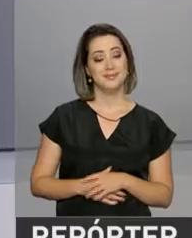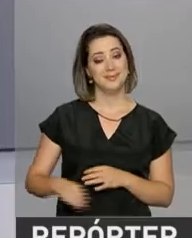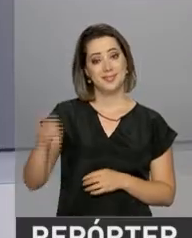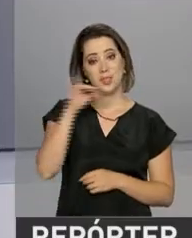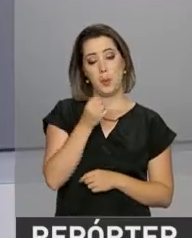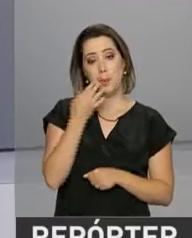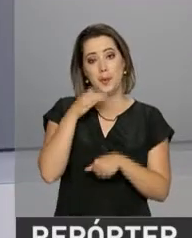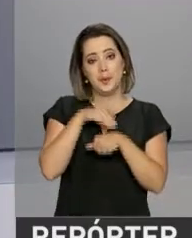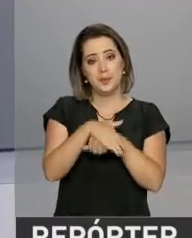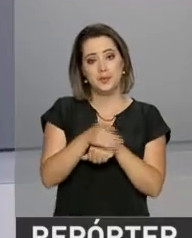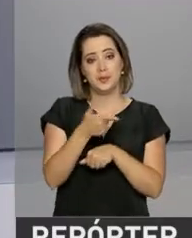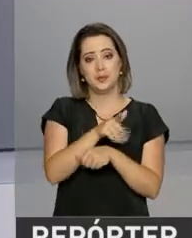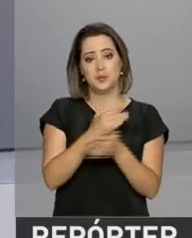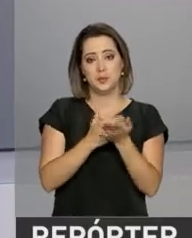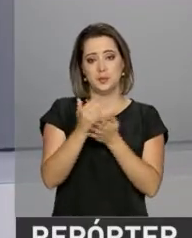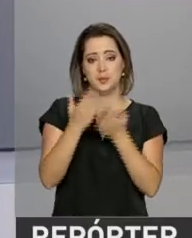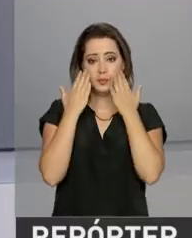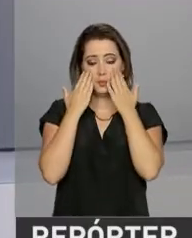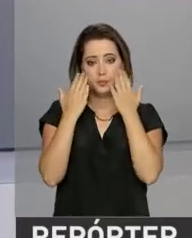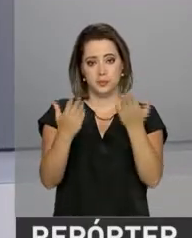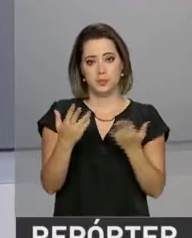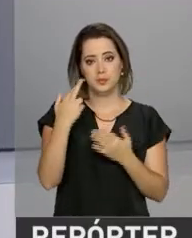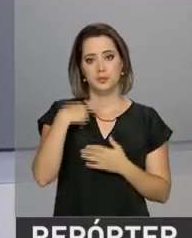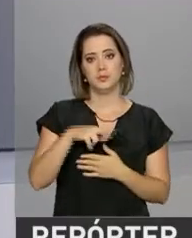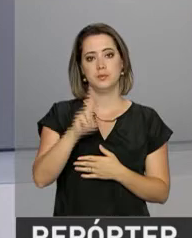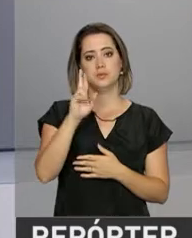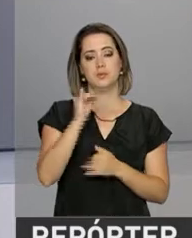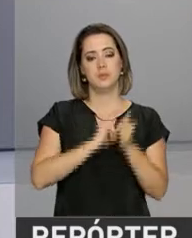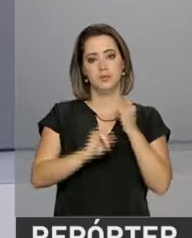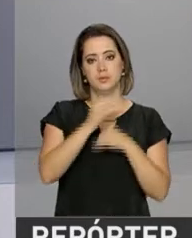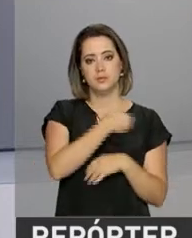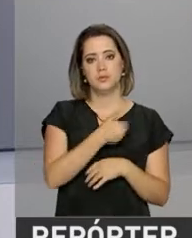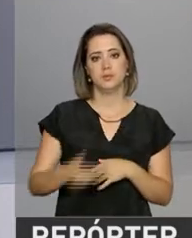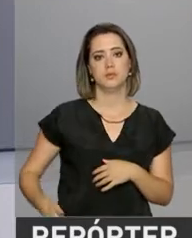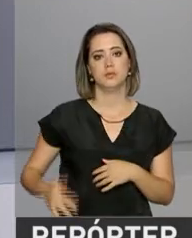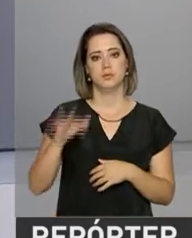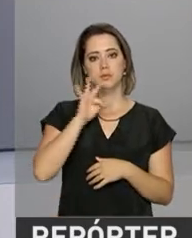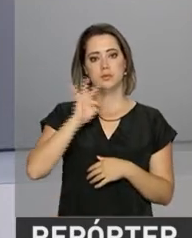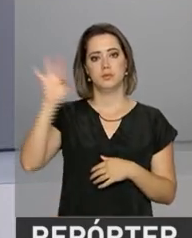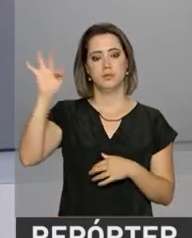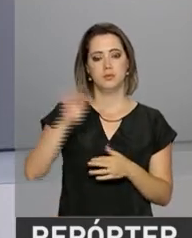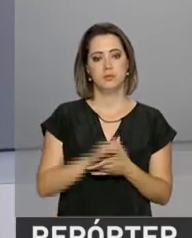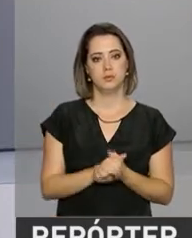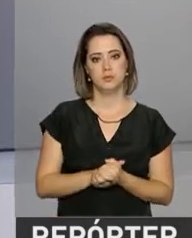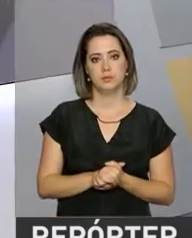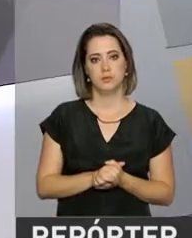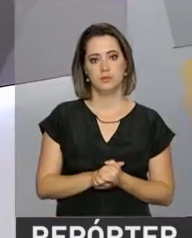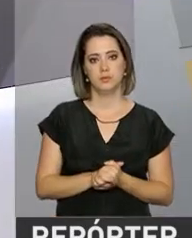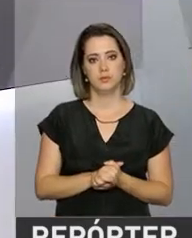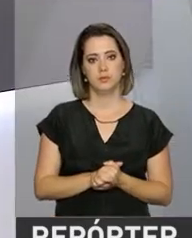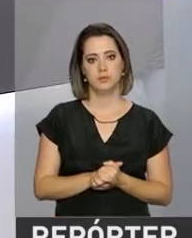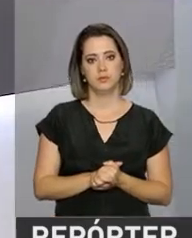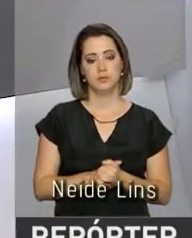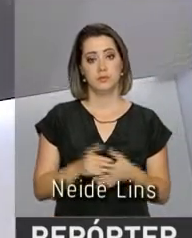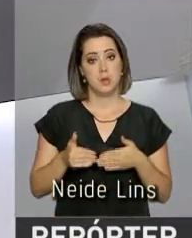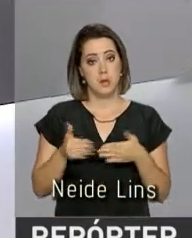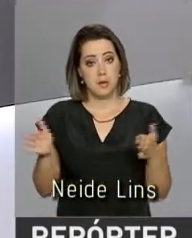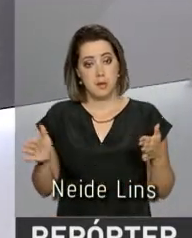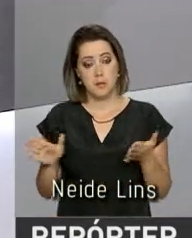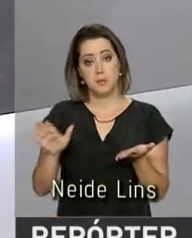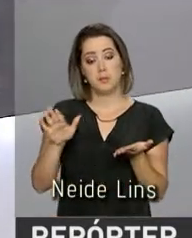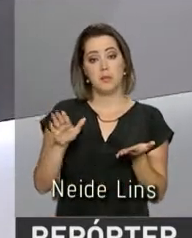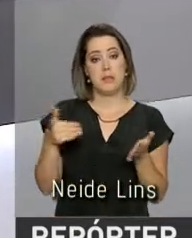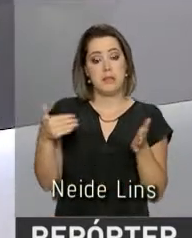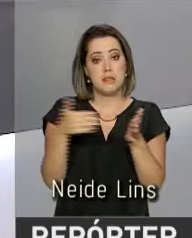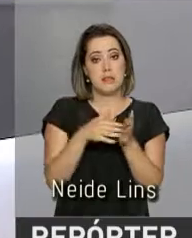Olá, boa noite. Começa agora mais uma edição do Repórter NBR com as notícias do governo federal. Estão abertas até